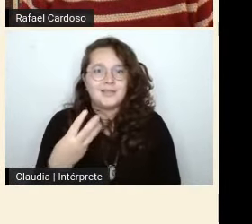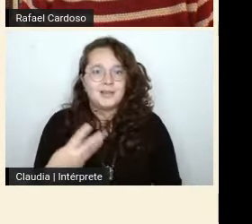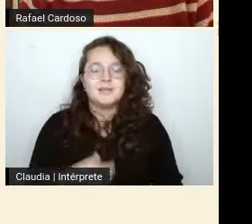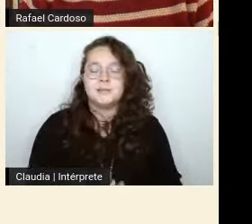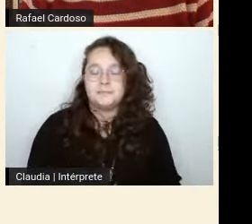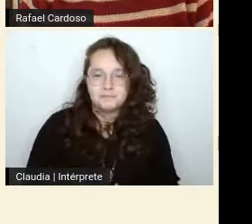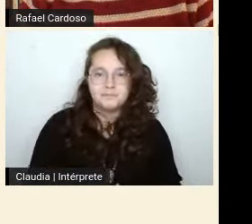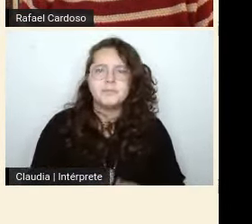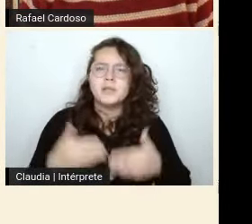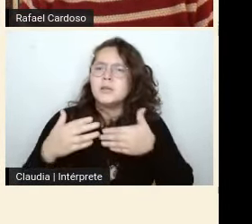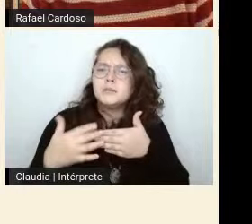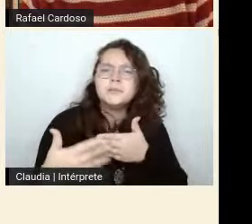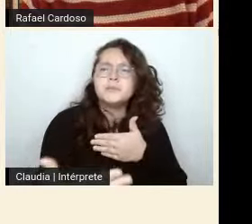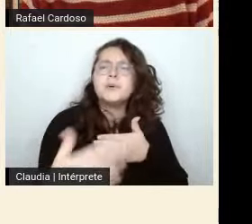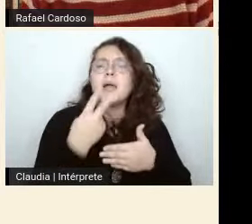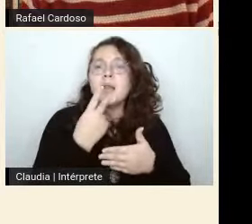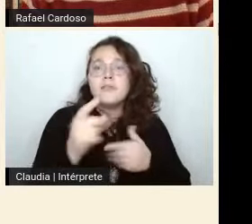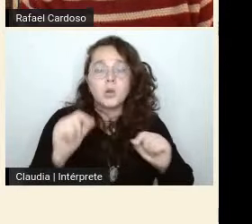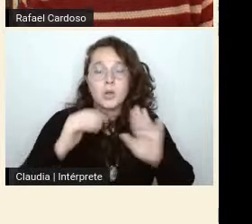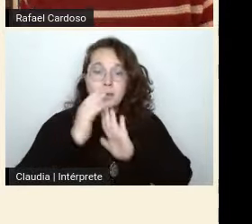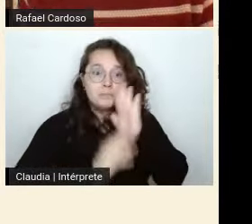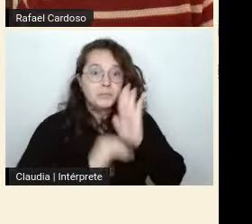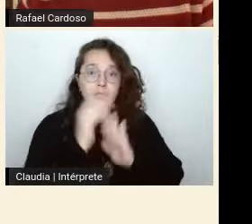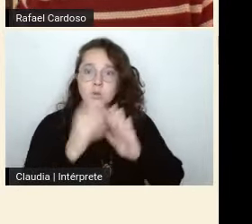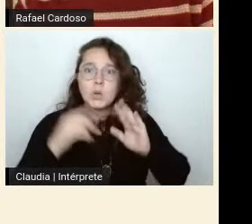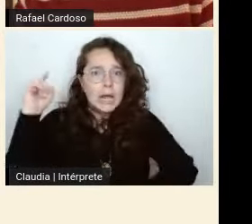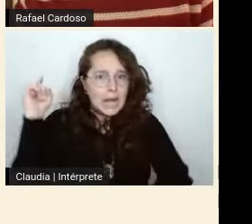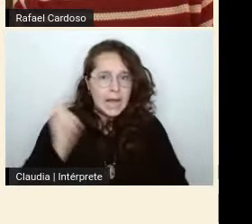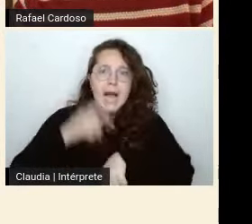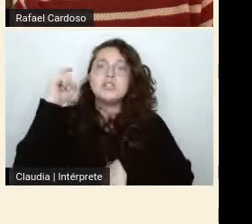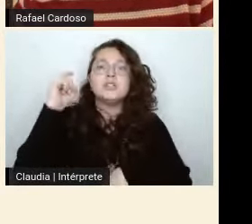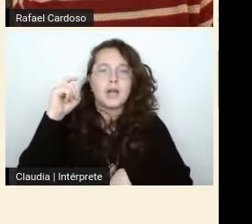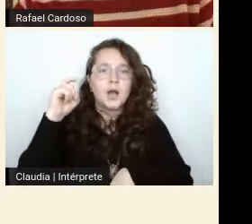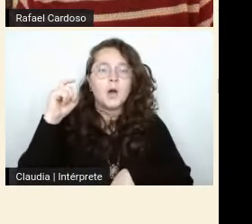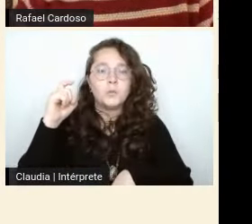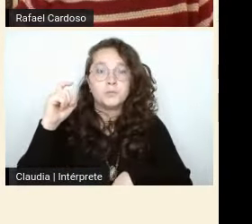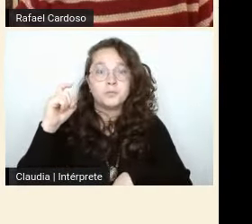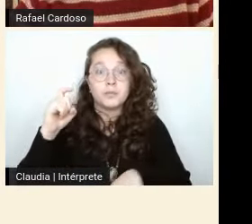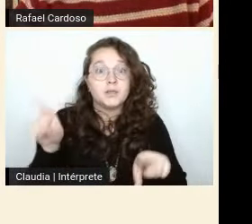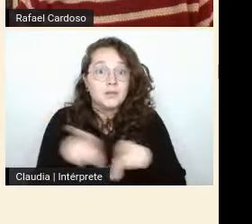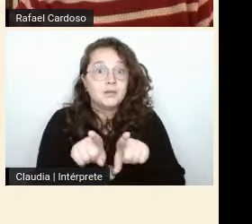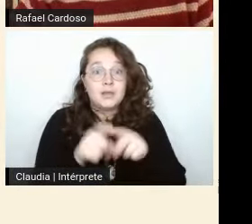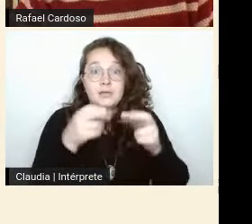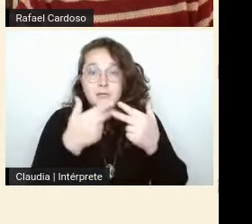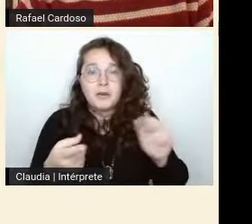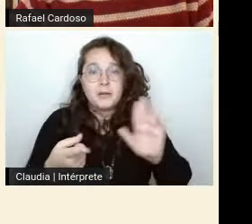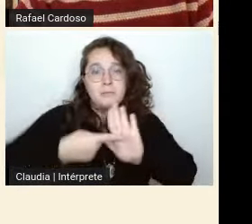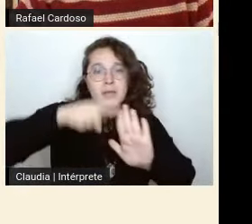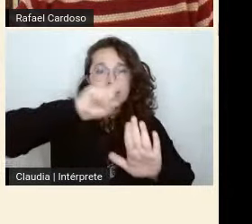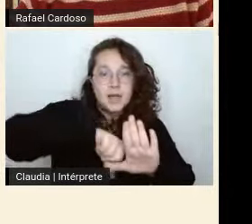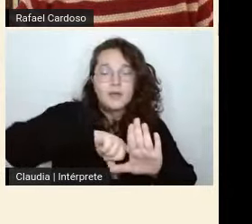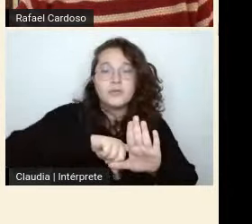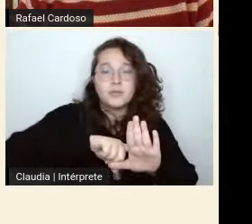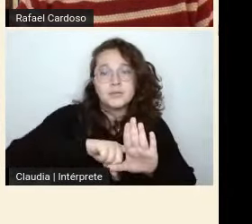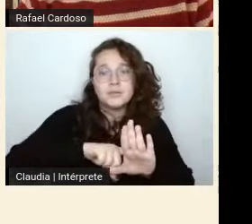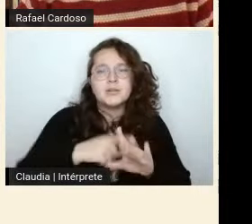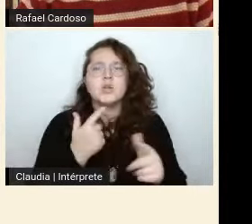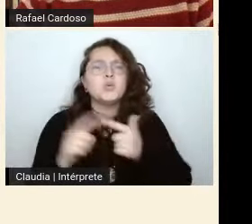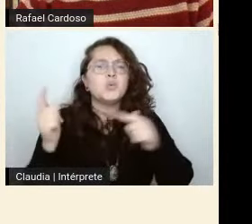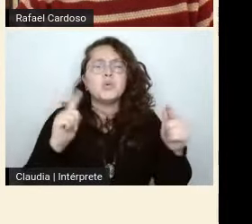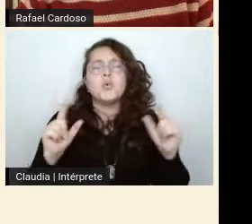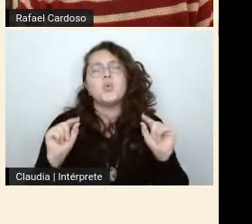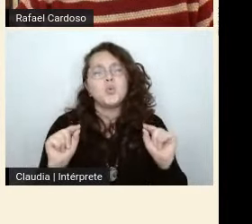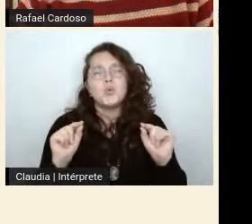ruptura radical com tudo que a antecedeu, lançando mão de uma série de metáforas médicas, entre outras a de